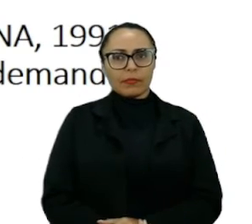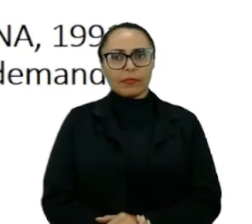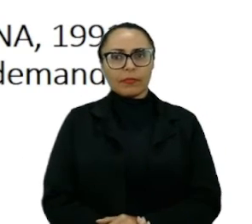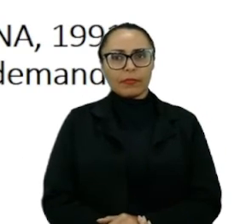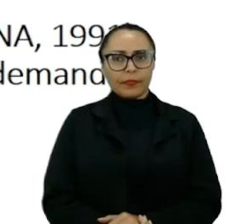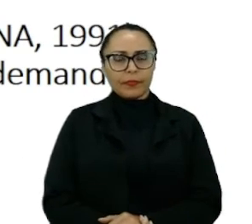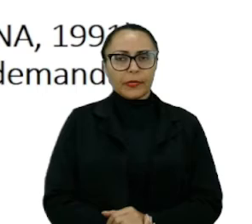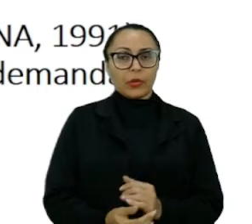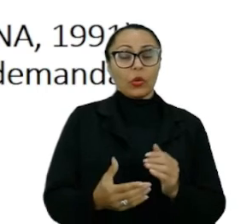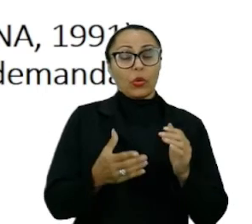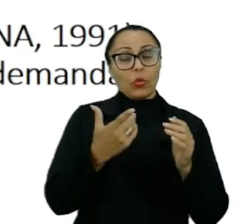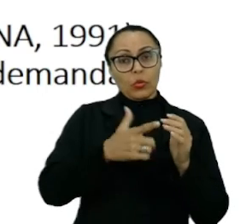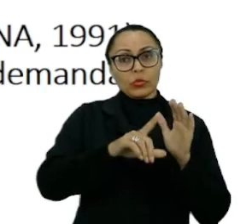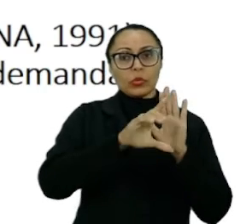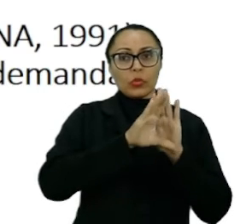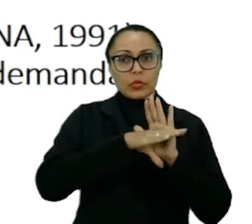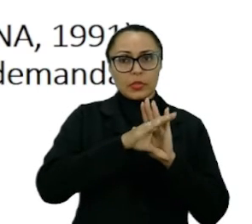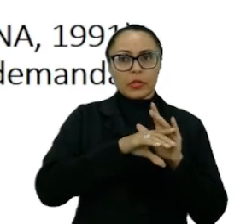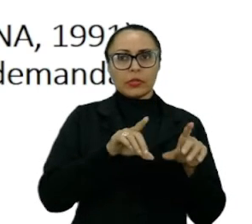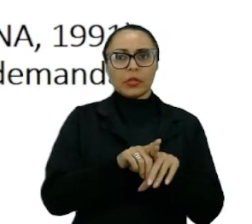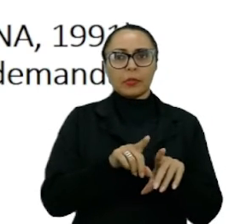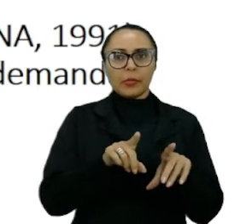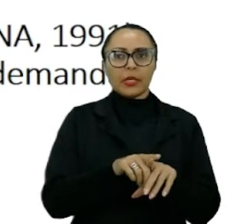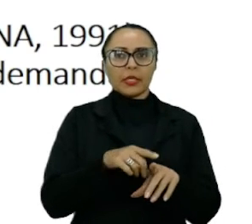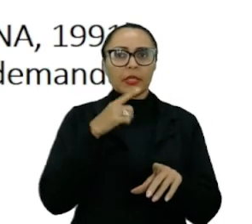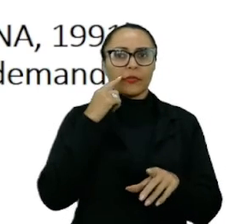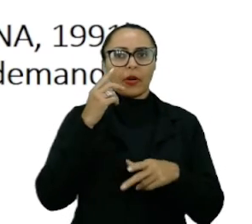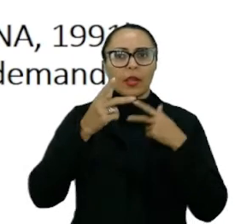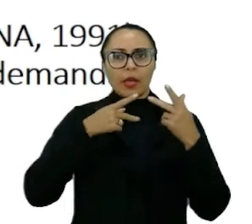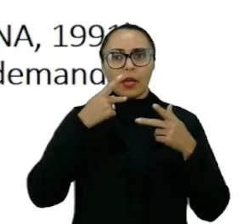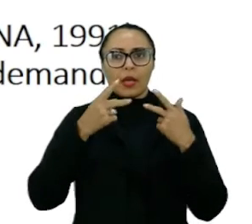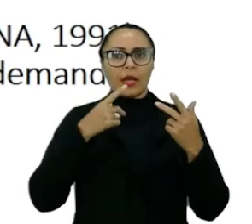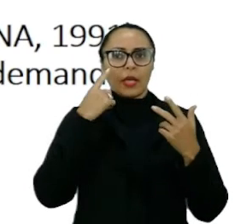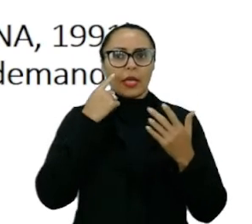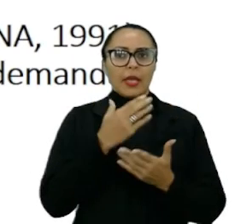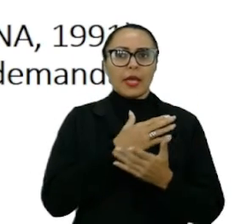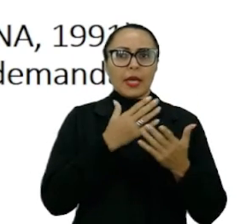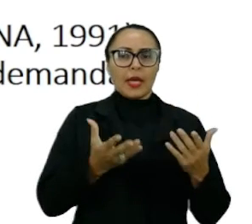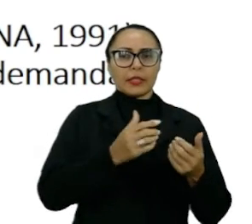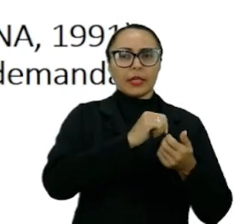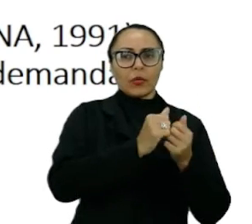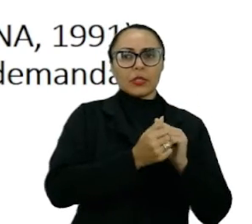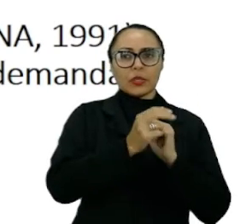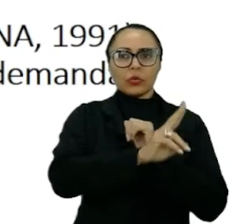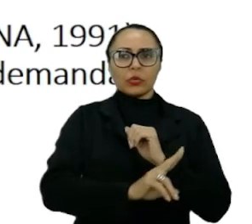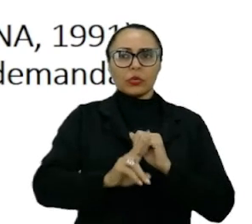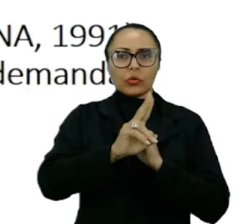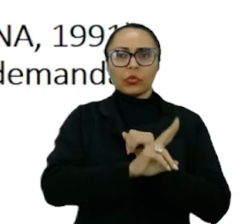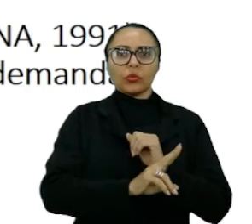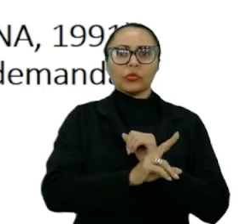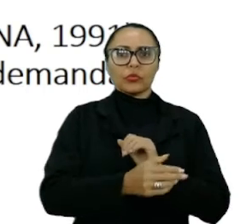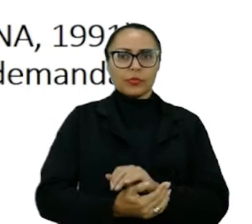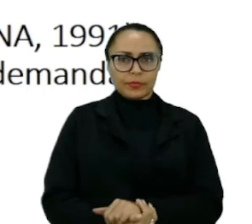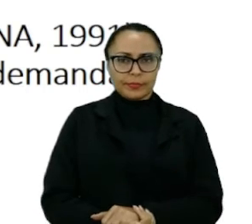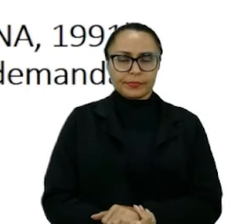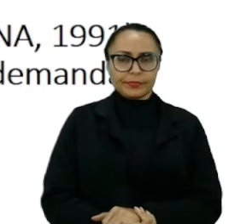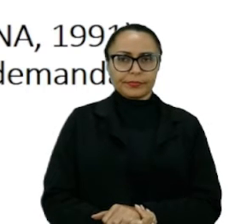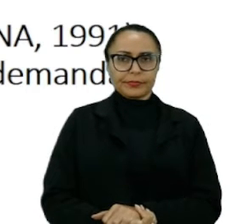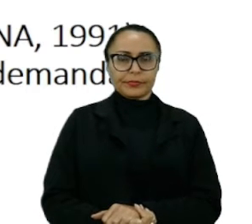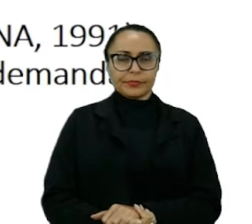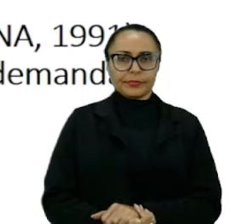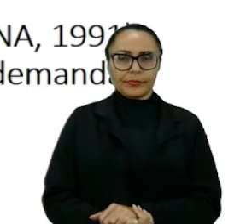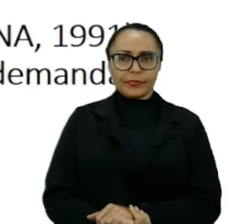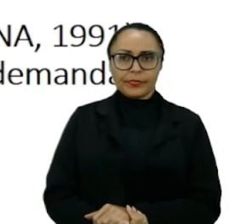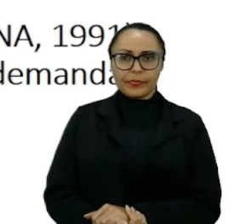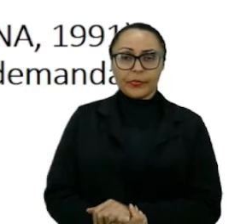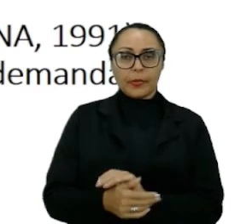Outro conceito também que se pode falar é que qualidade é a adequação do uso.